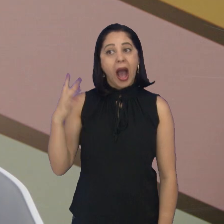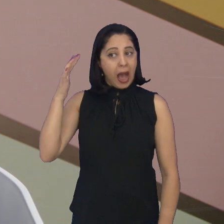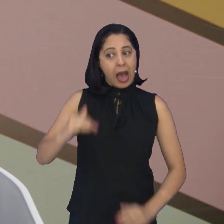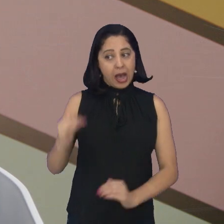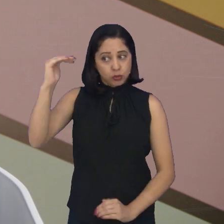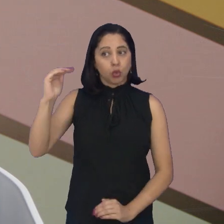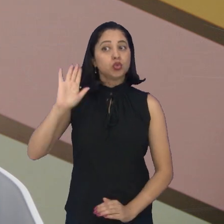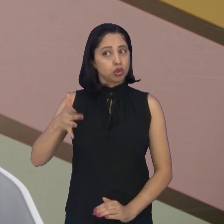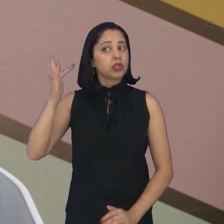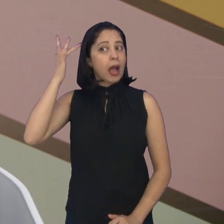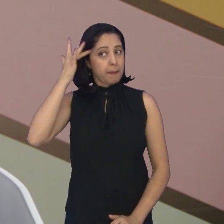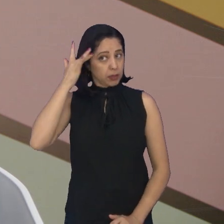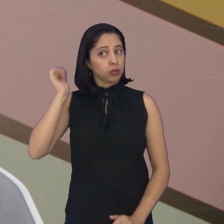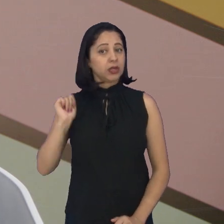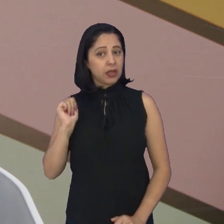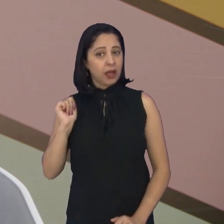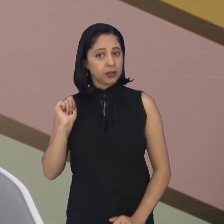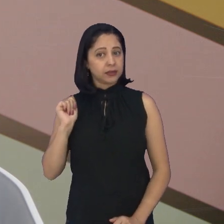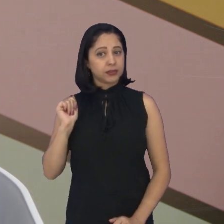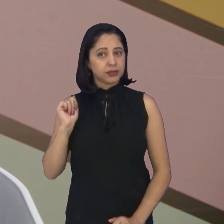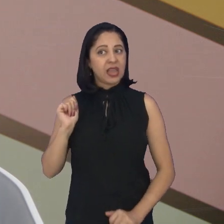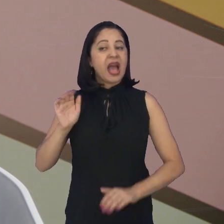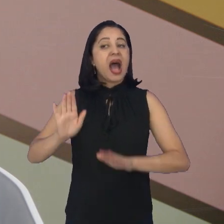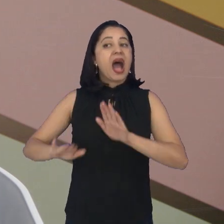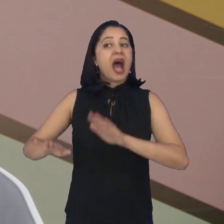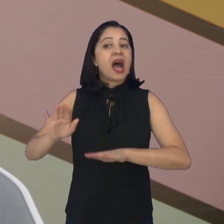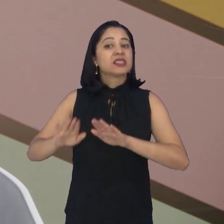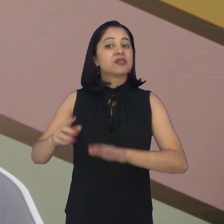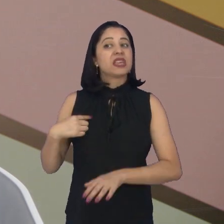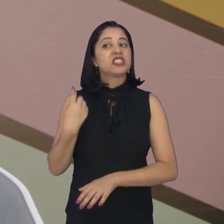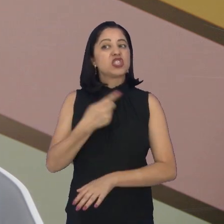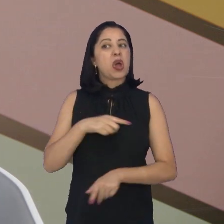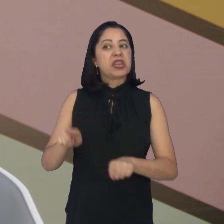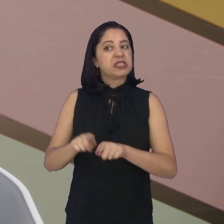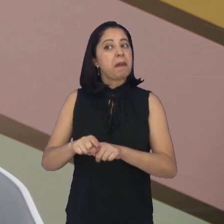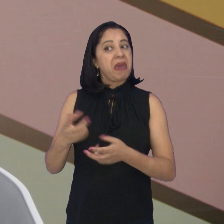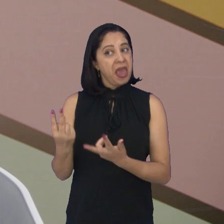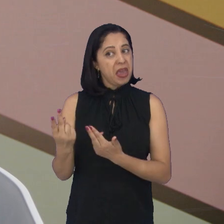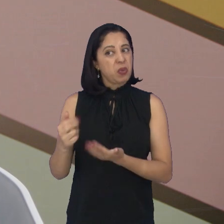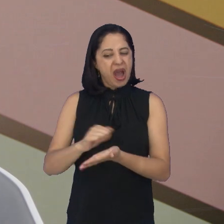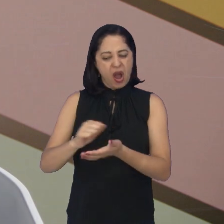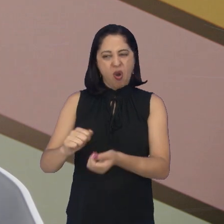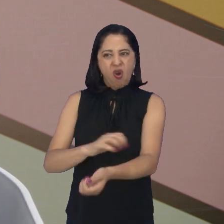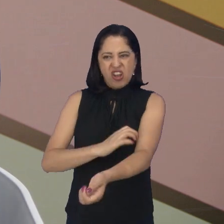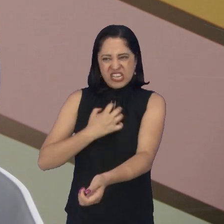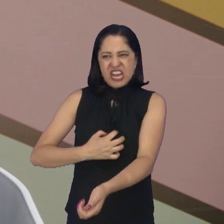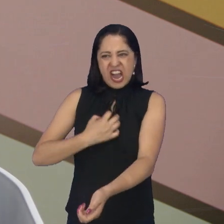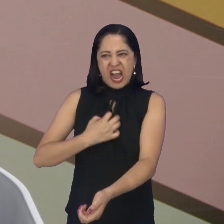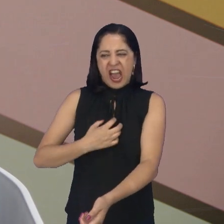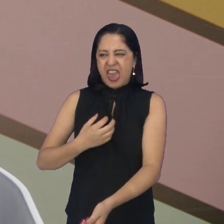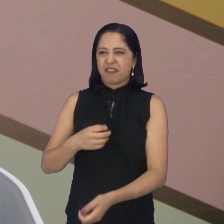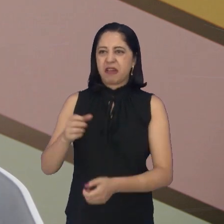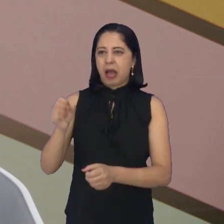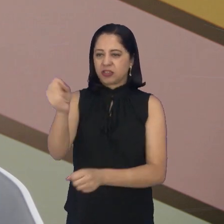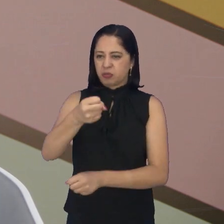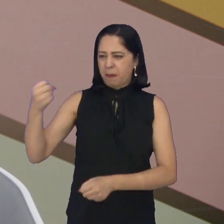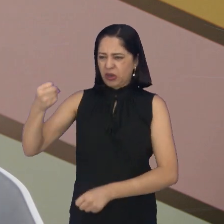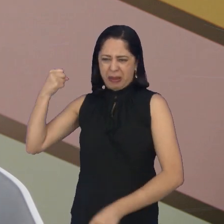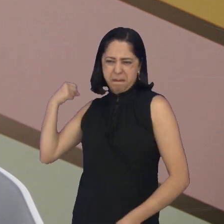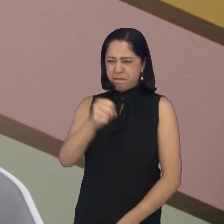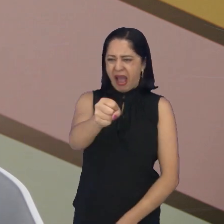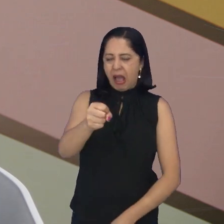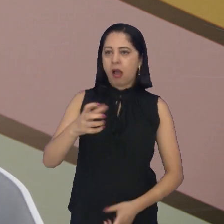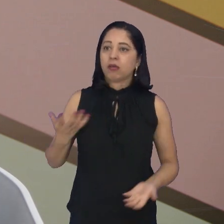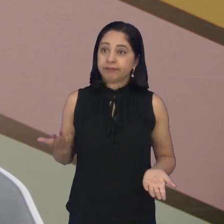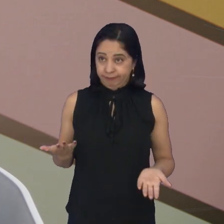E muitos de nós não sabemos, né? Sim. Quem de nós nunca bateu uma porta, nunca deu um grito, nunca deu uma resposta atravessada? E a criança,